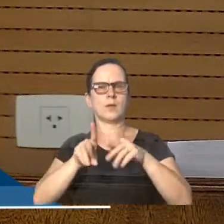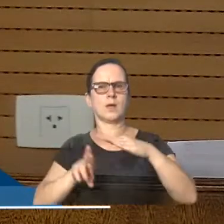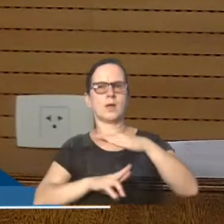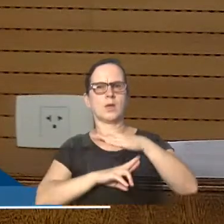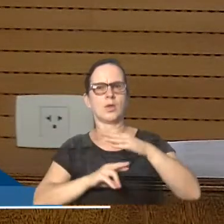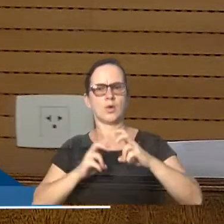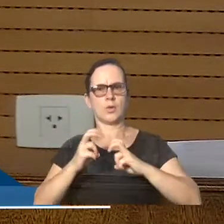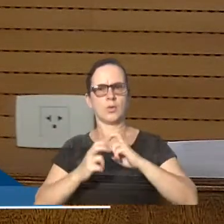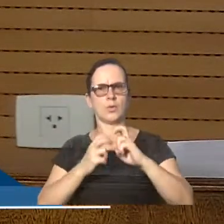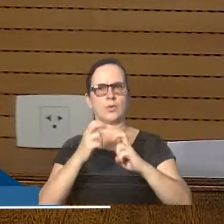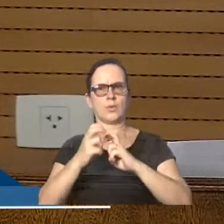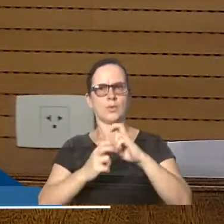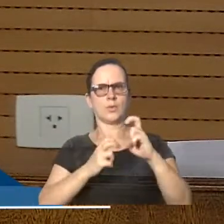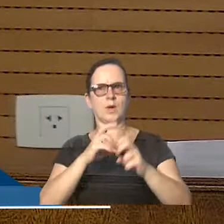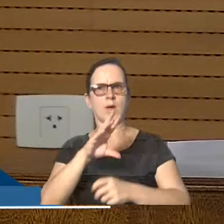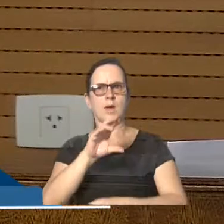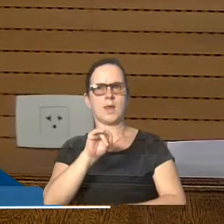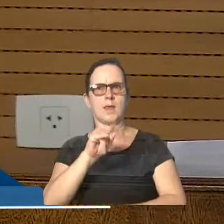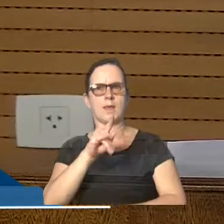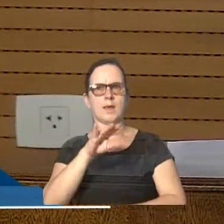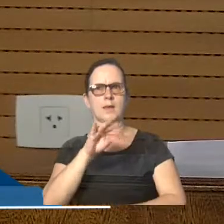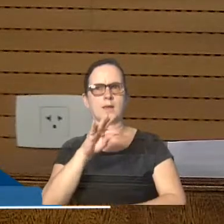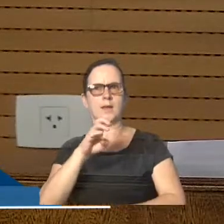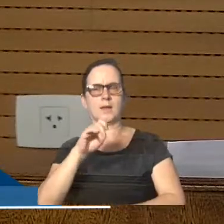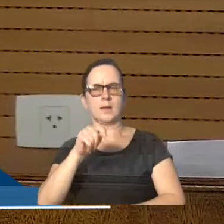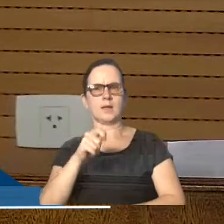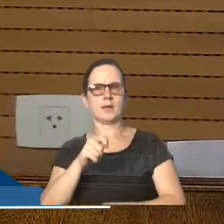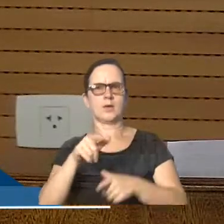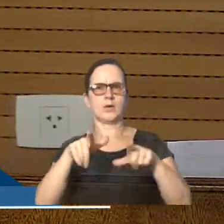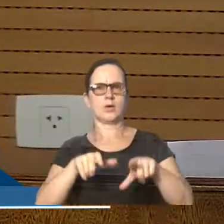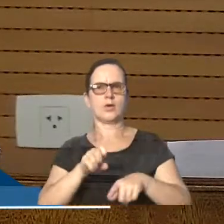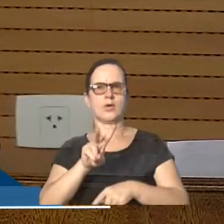caminho Santa Teresa, em frente ao número 11, na Vila